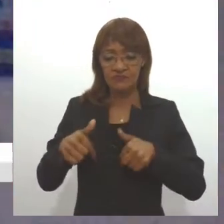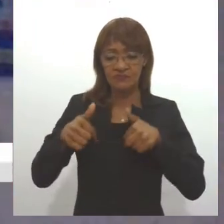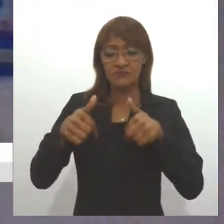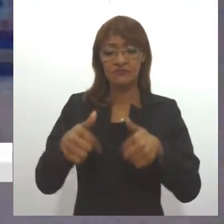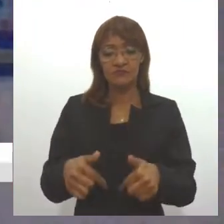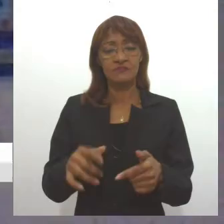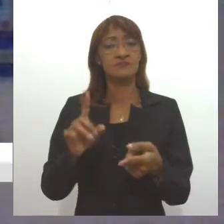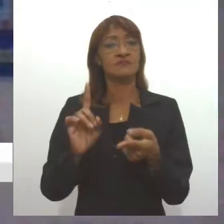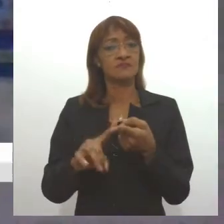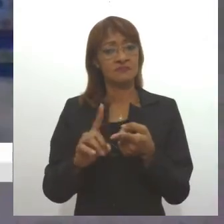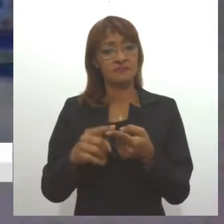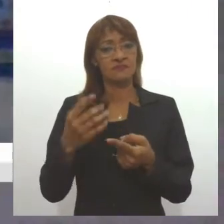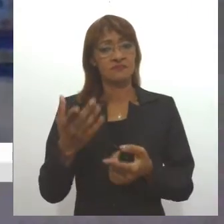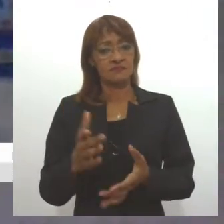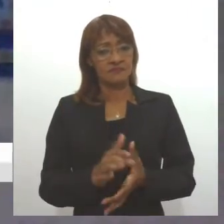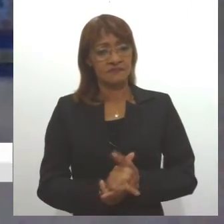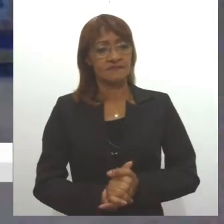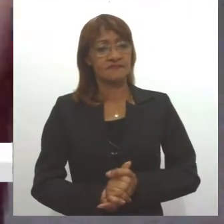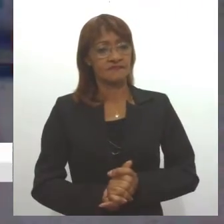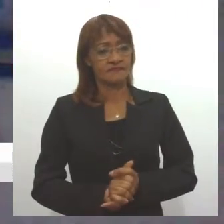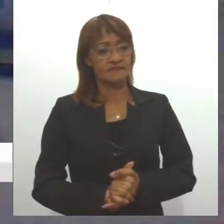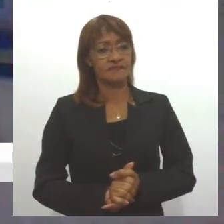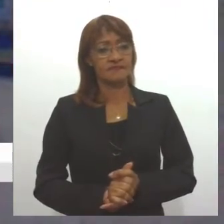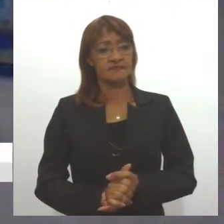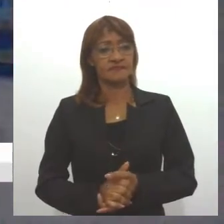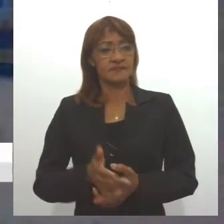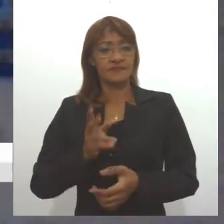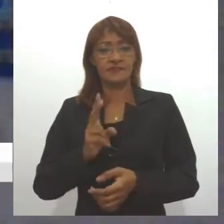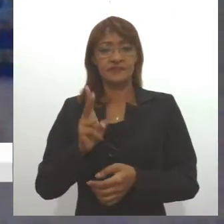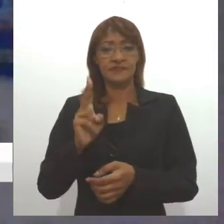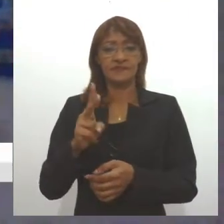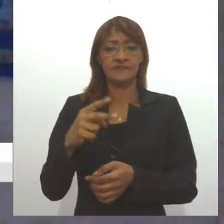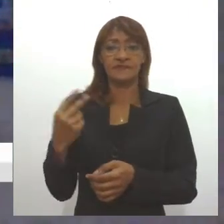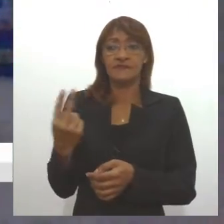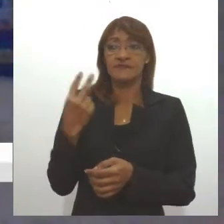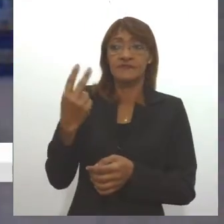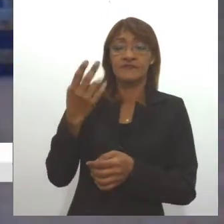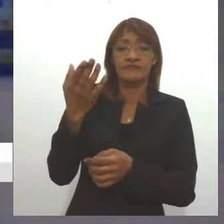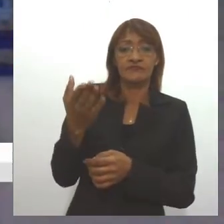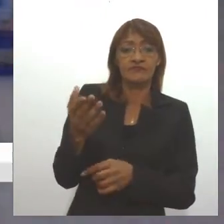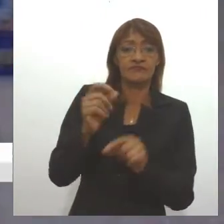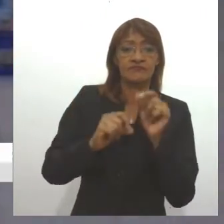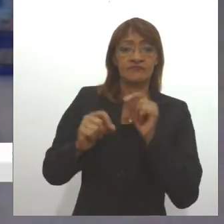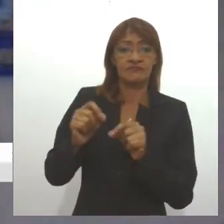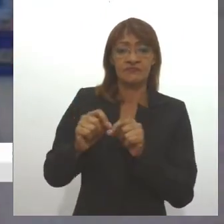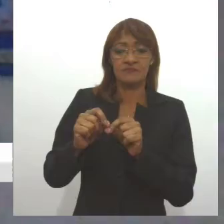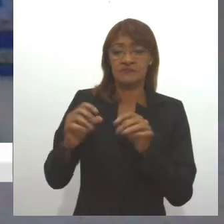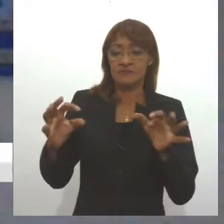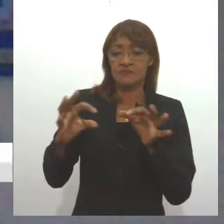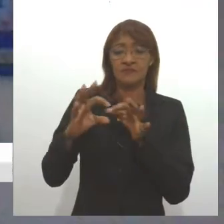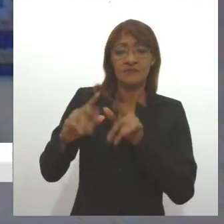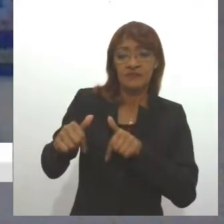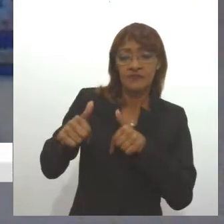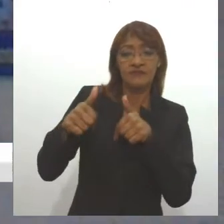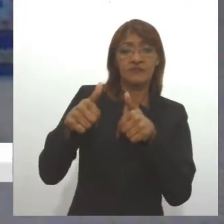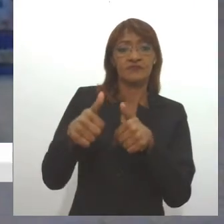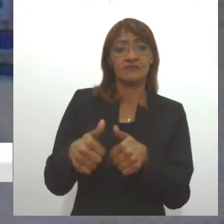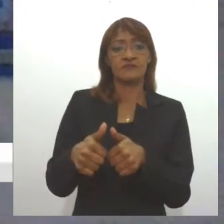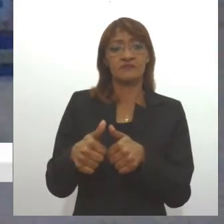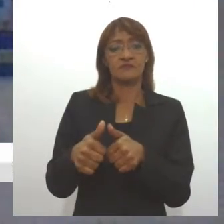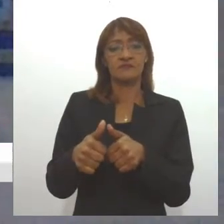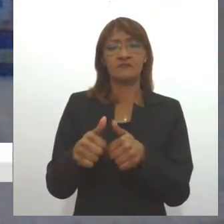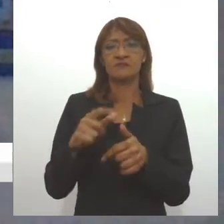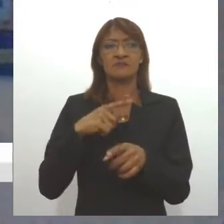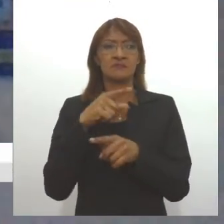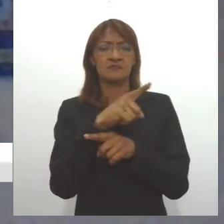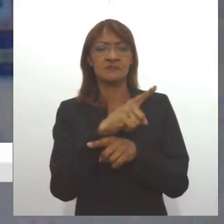aqui vai um olhar para sempre ter o reconhecimento que foi uma luta conjunta com a assessoria